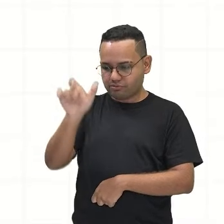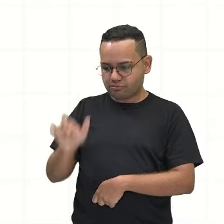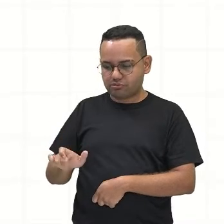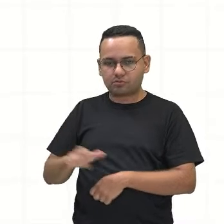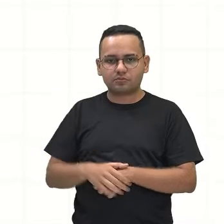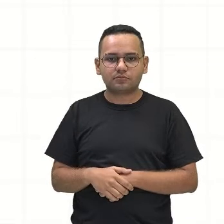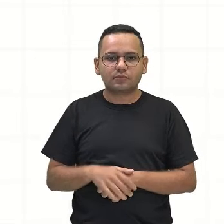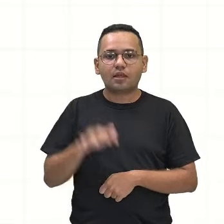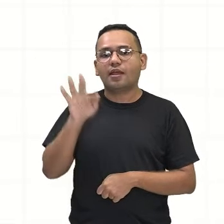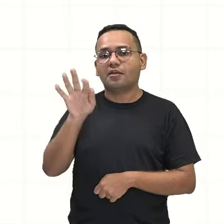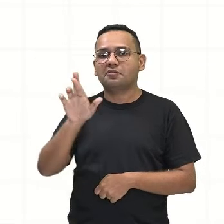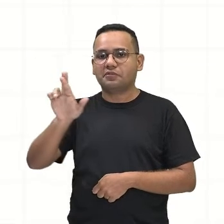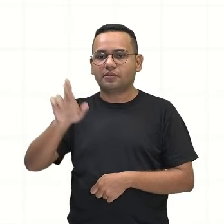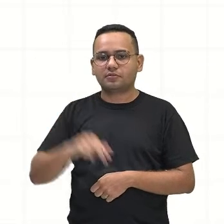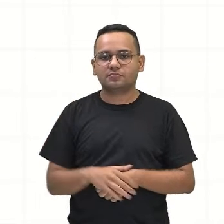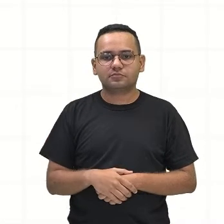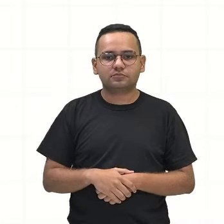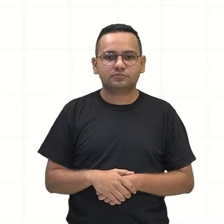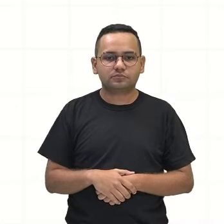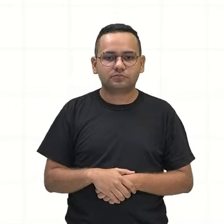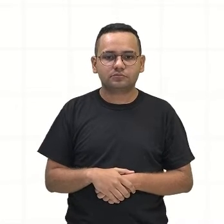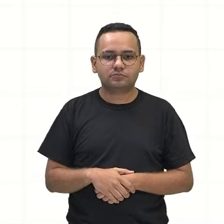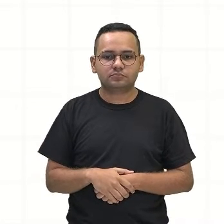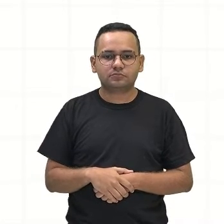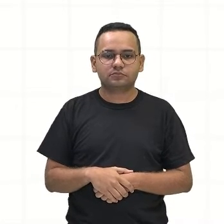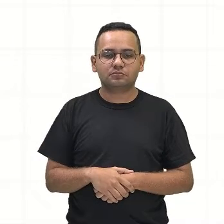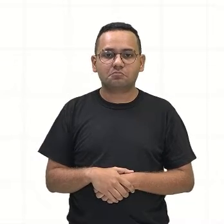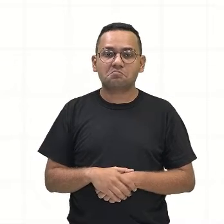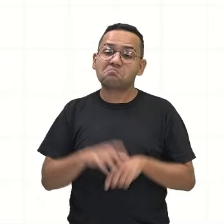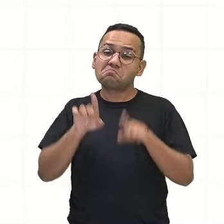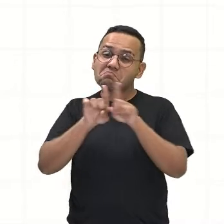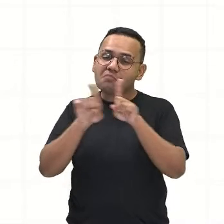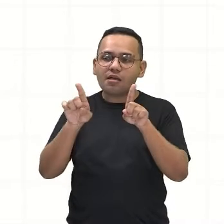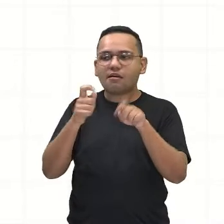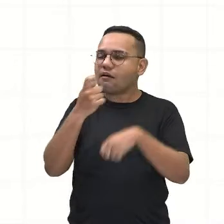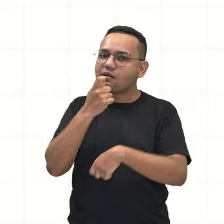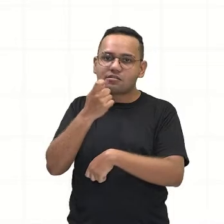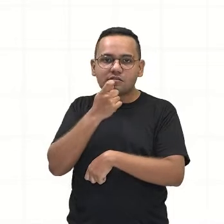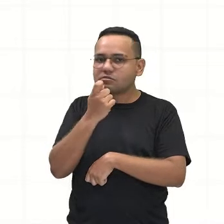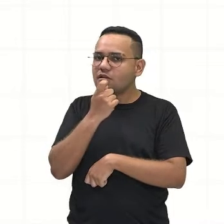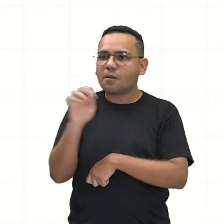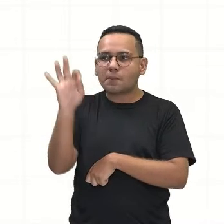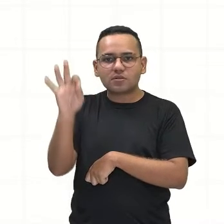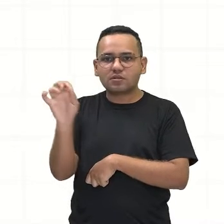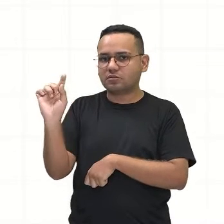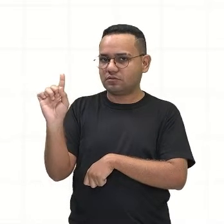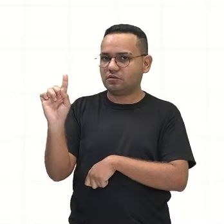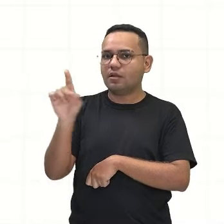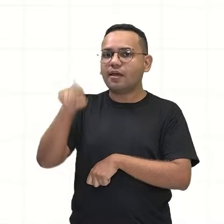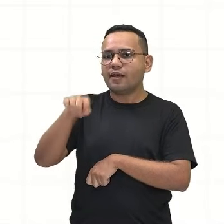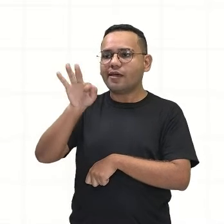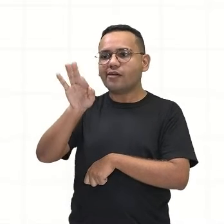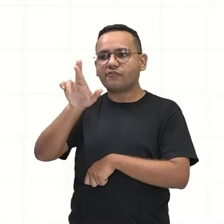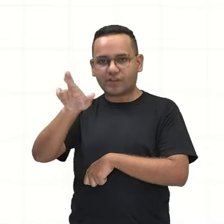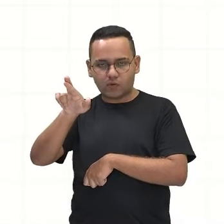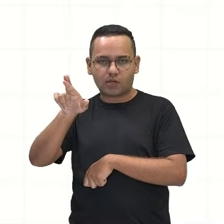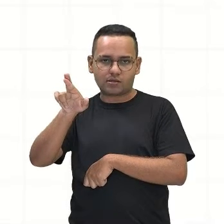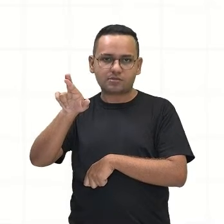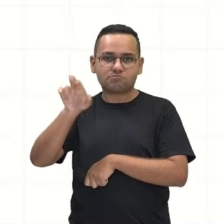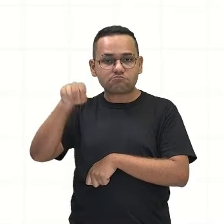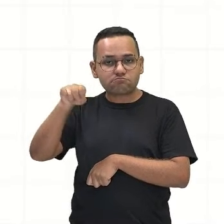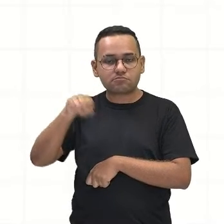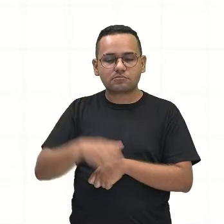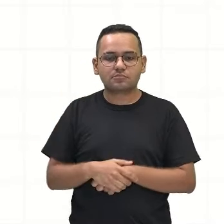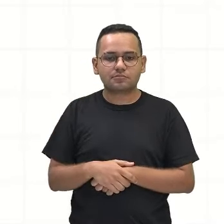frequência relativa, tá? Só que ela ainda não está em porcentagem. Mas ela é frequência relativa por quê?